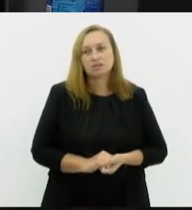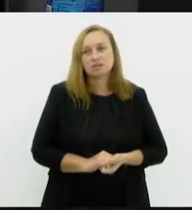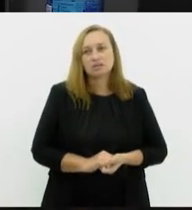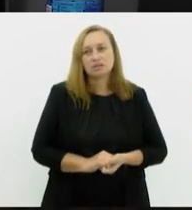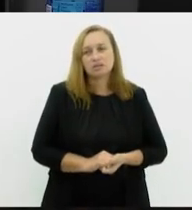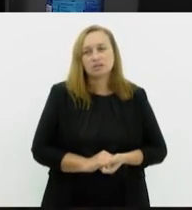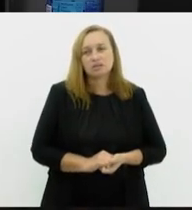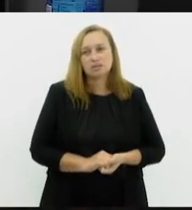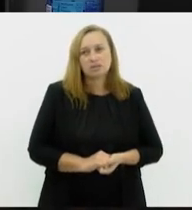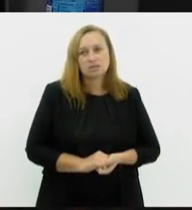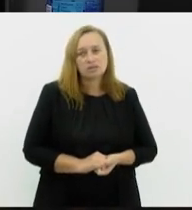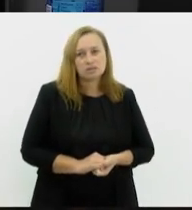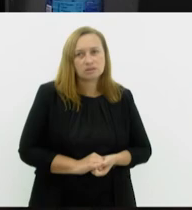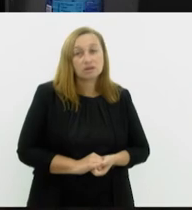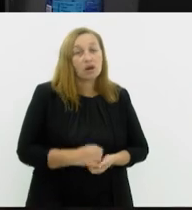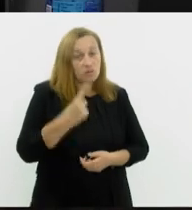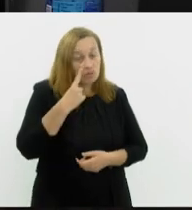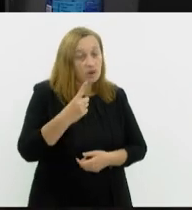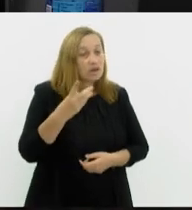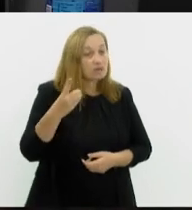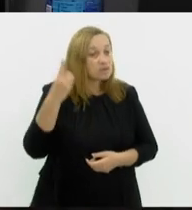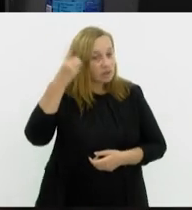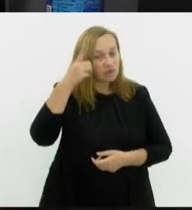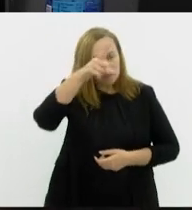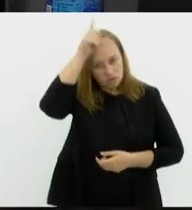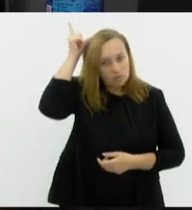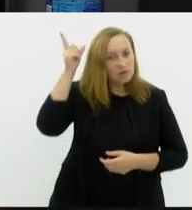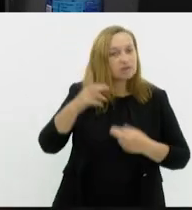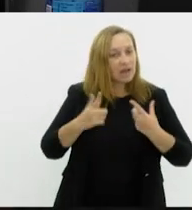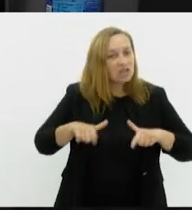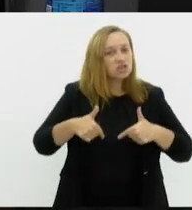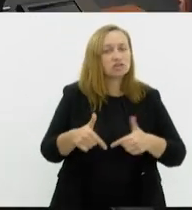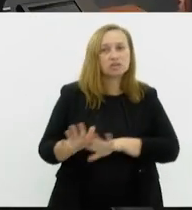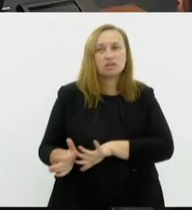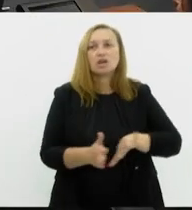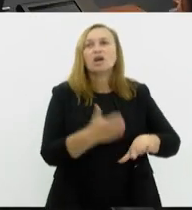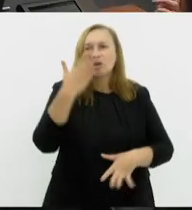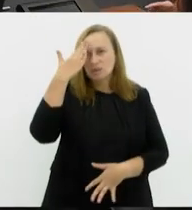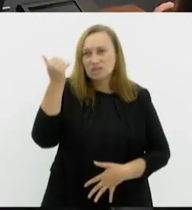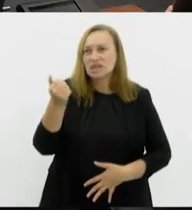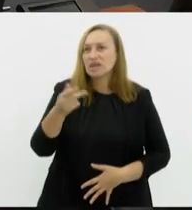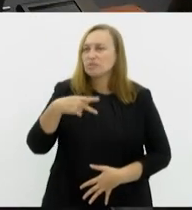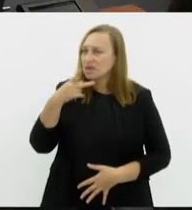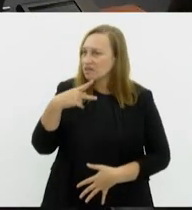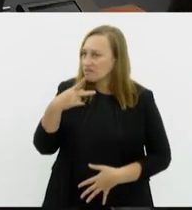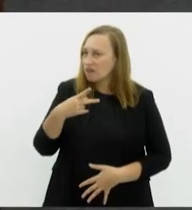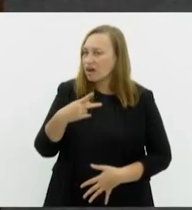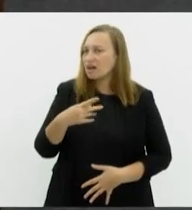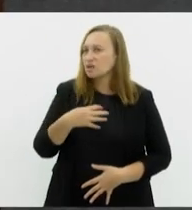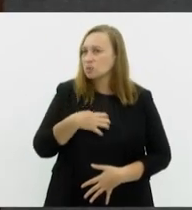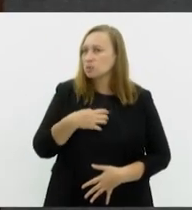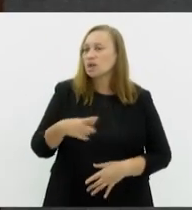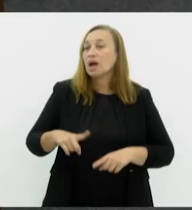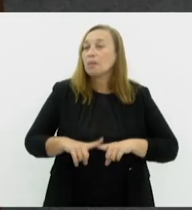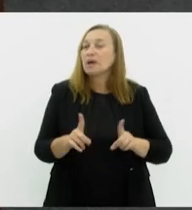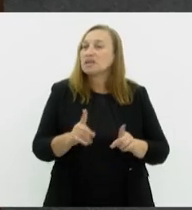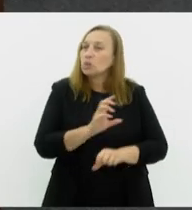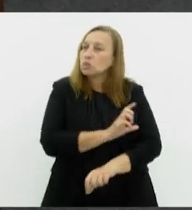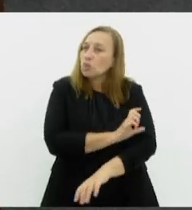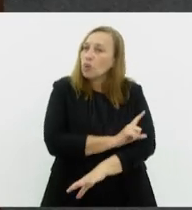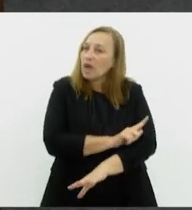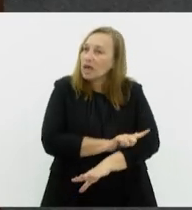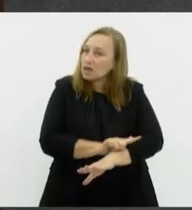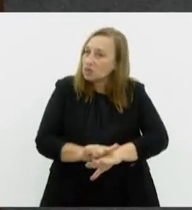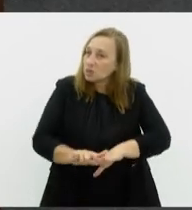aqui, teu Paulo, como é que está agindo? Vamos respeitar. Eu sei que a minha fala mexe, mas eu sou muito educada